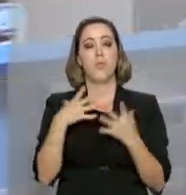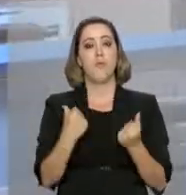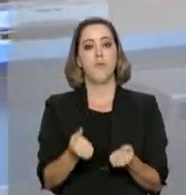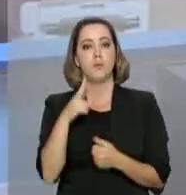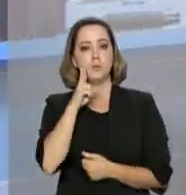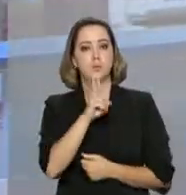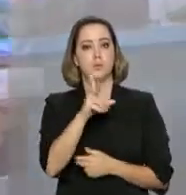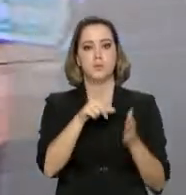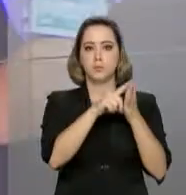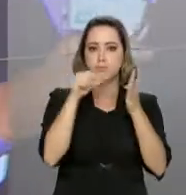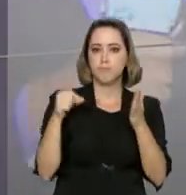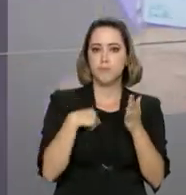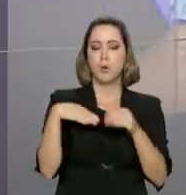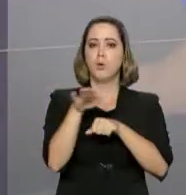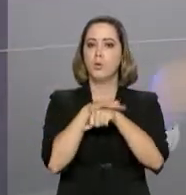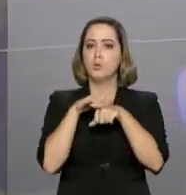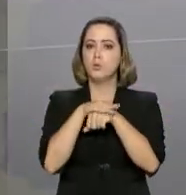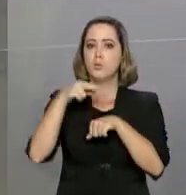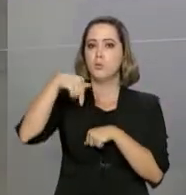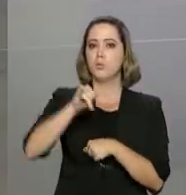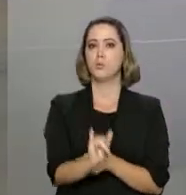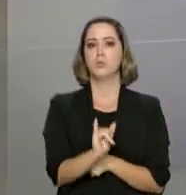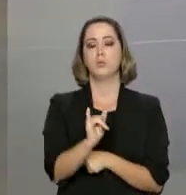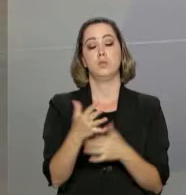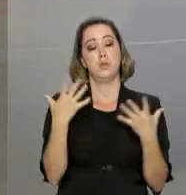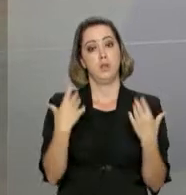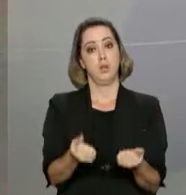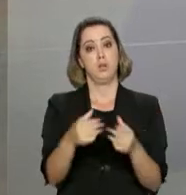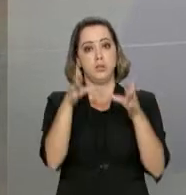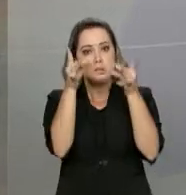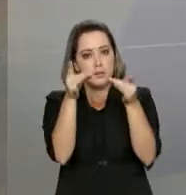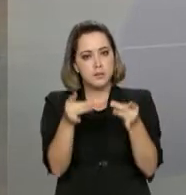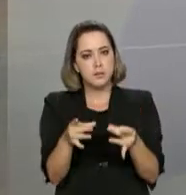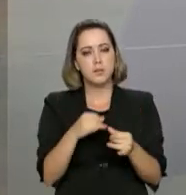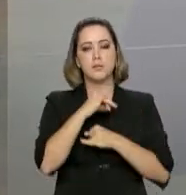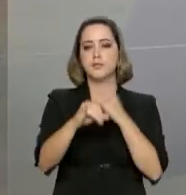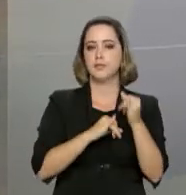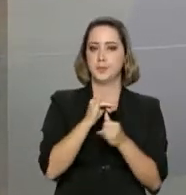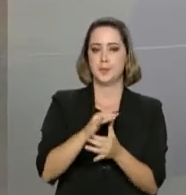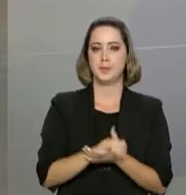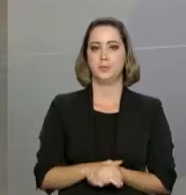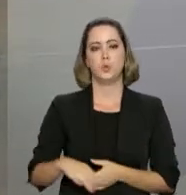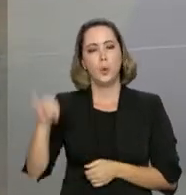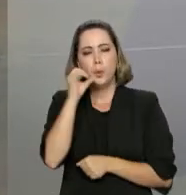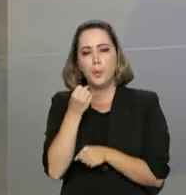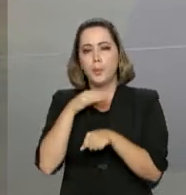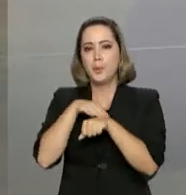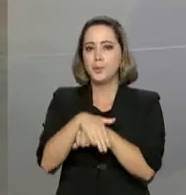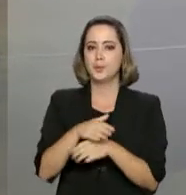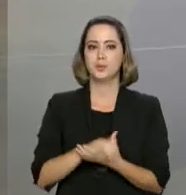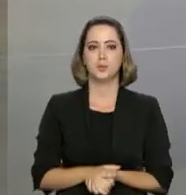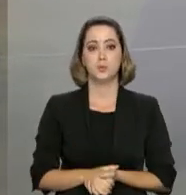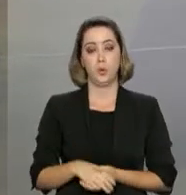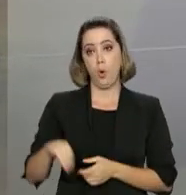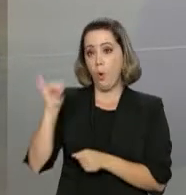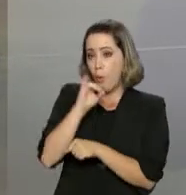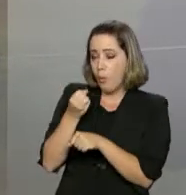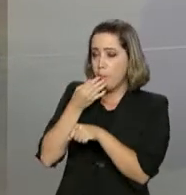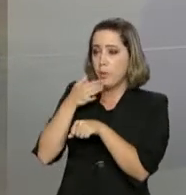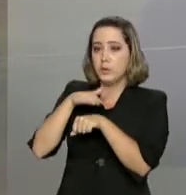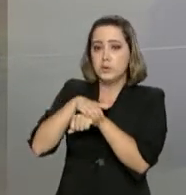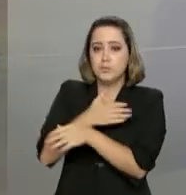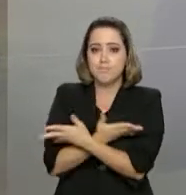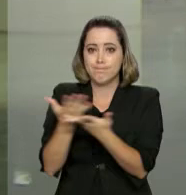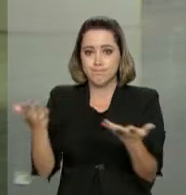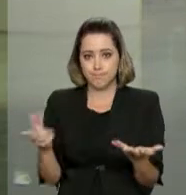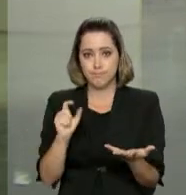ao Palácio do Planalto para conversar com o repórter Ney Pereira, que tem os detalhes. Olá, Ney, boa noite mais uma vez. Boa noite, Roberto. Boa